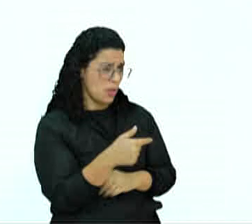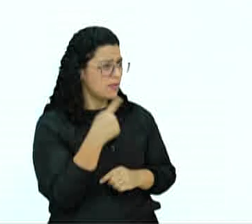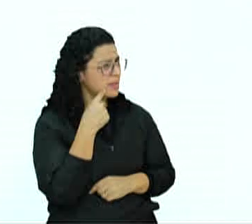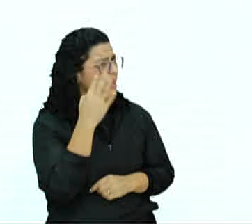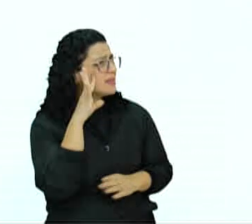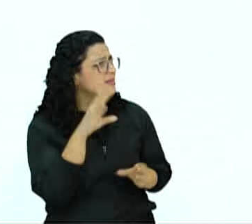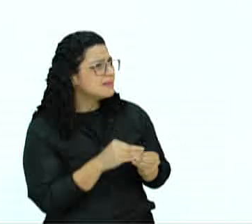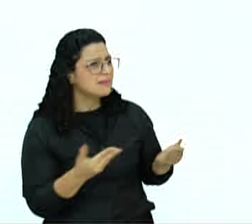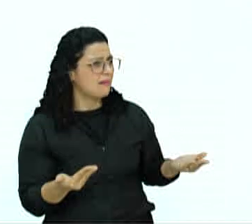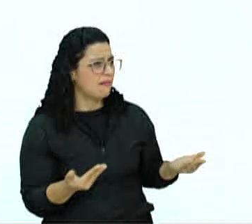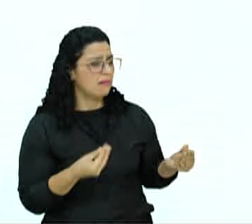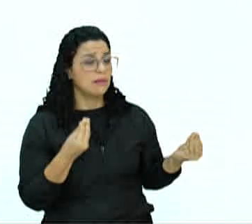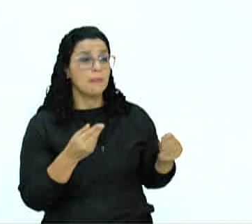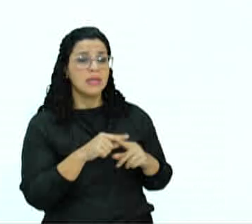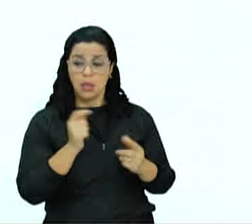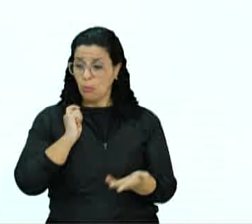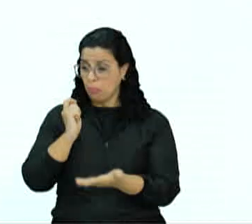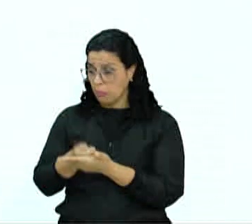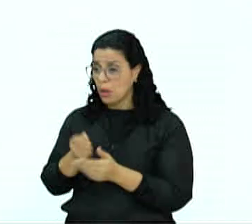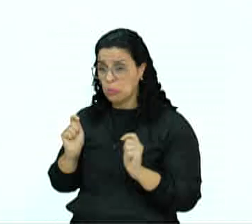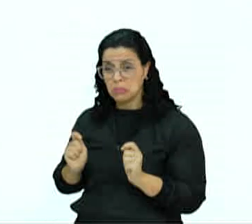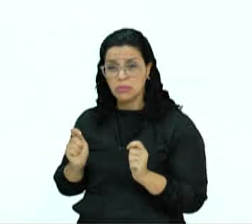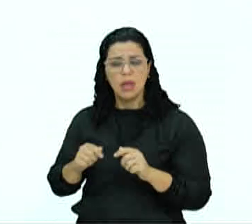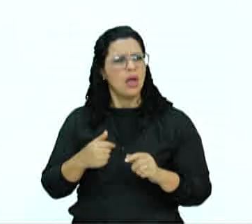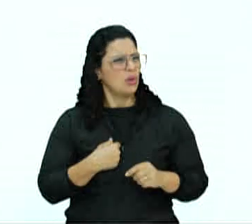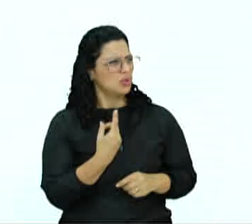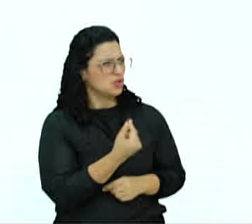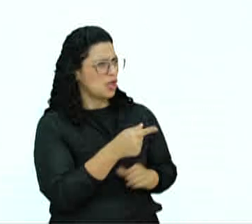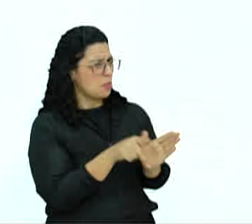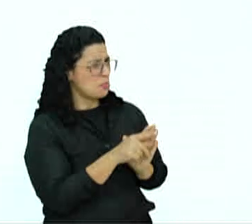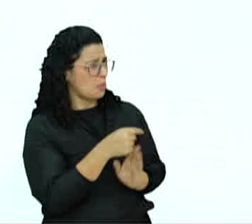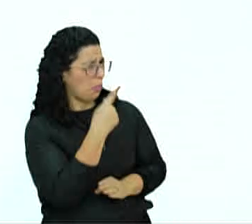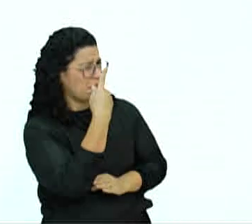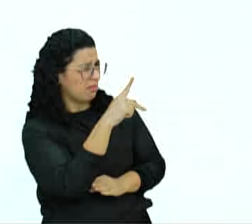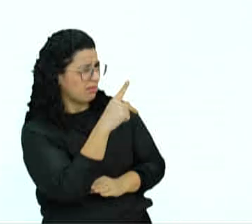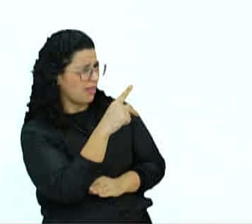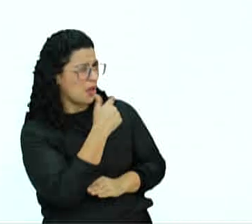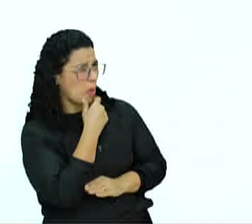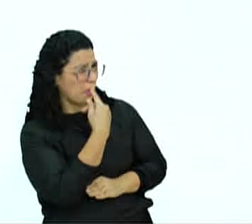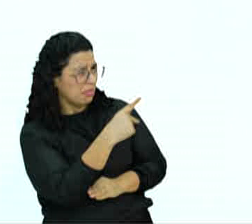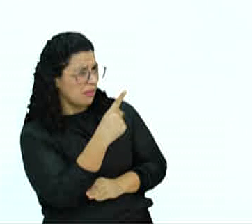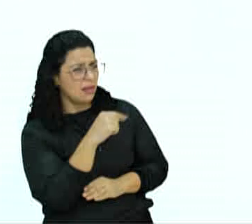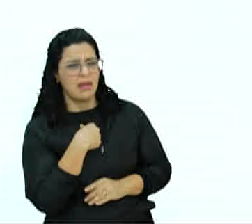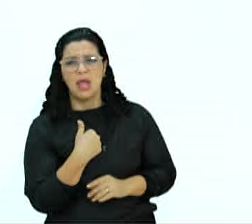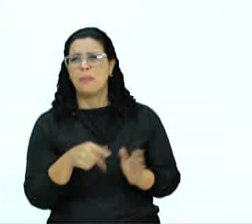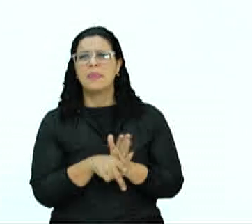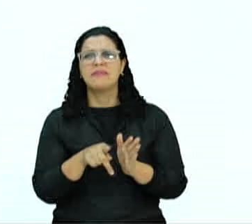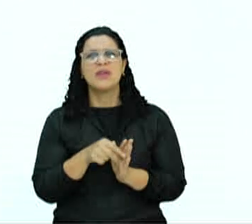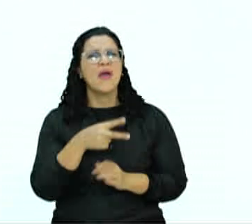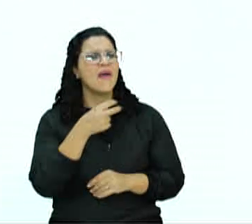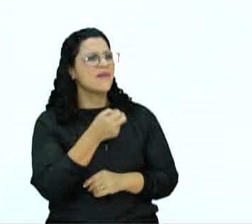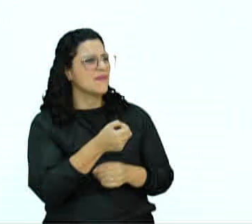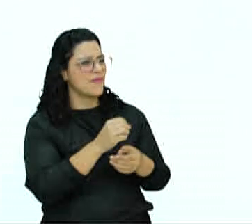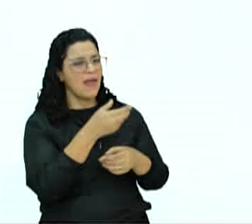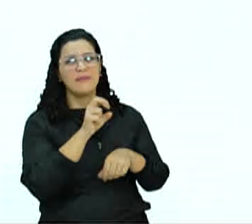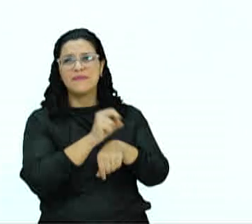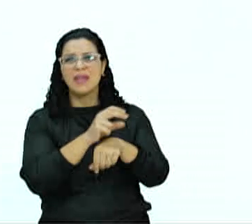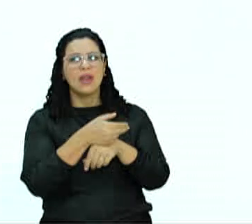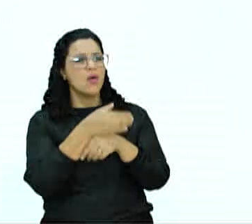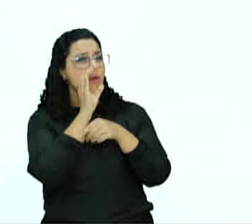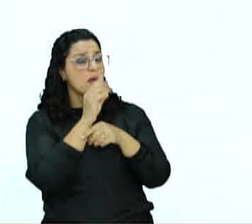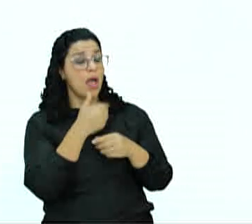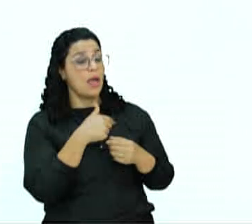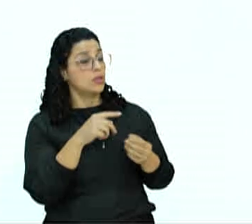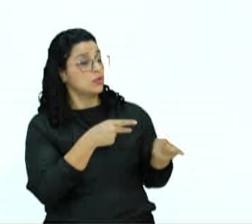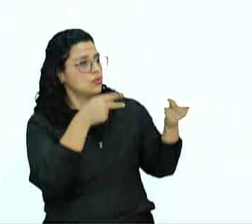se entende. Mas eu pago. Com o dinheiro dele, prefiro beber formicida. Escolhi este passeio porque é de